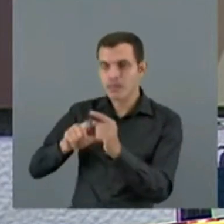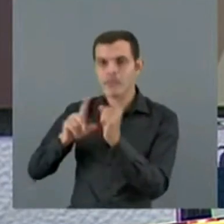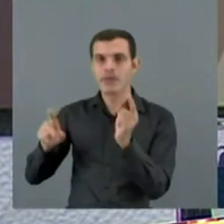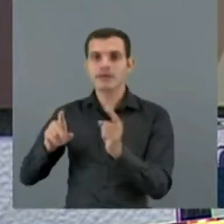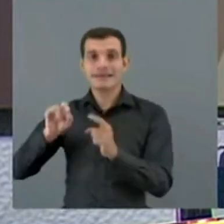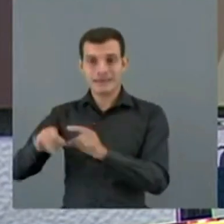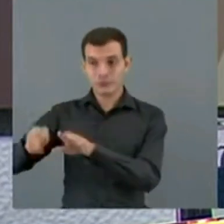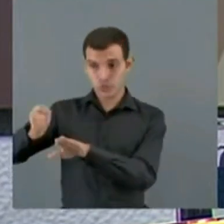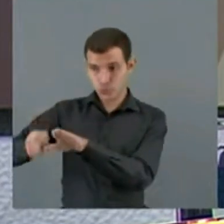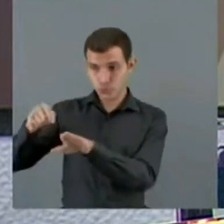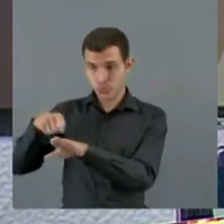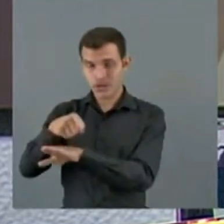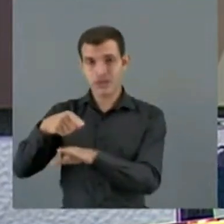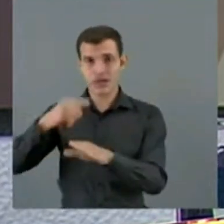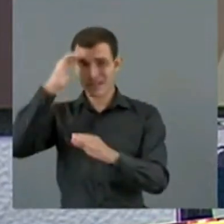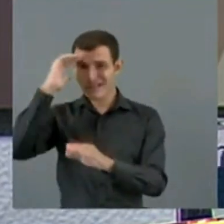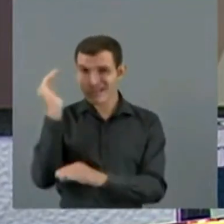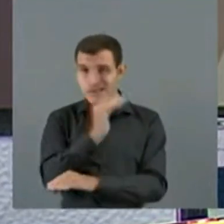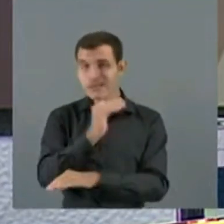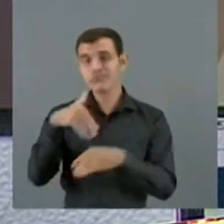um desses motivos, sem dúvida,